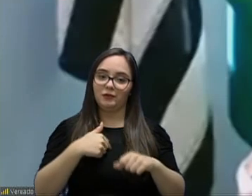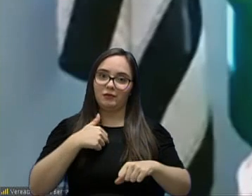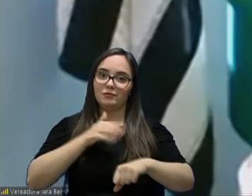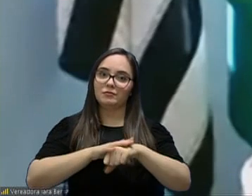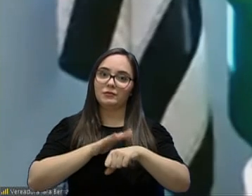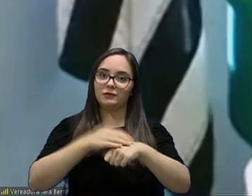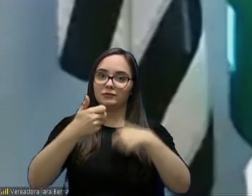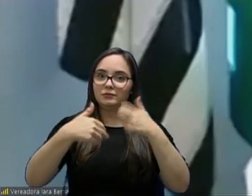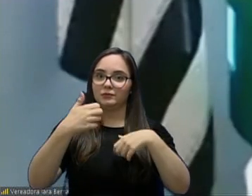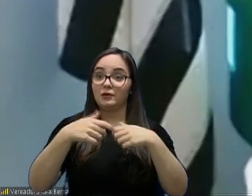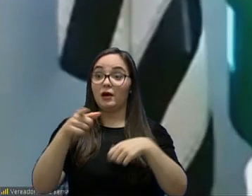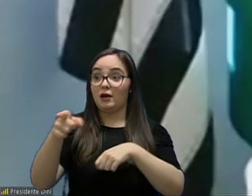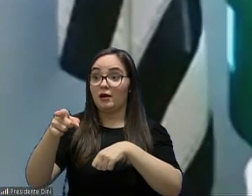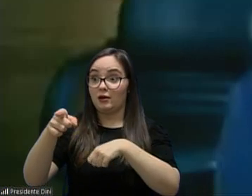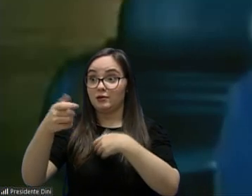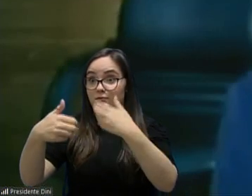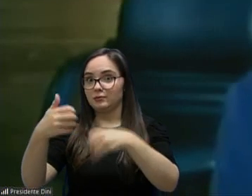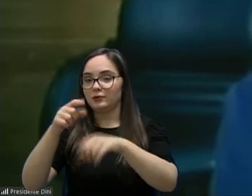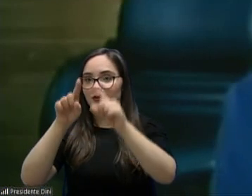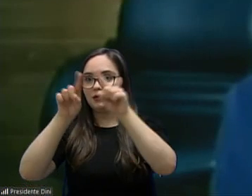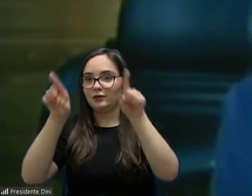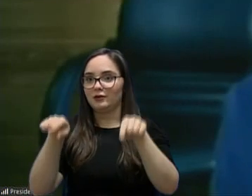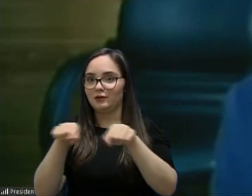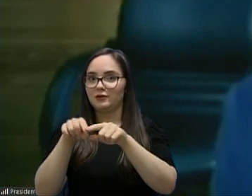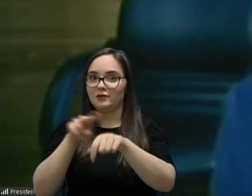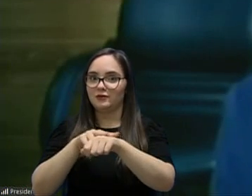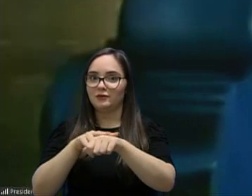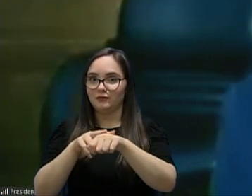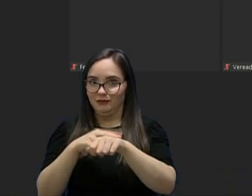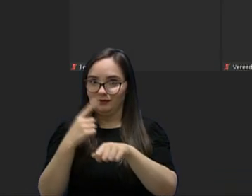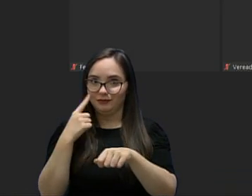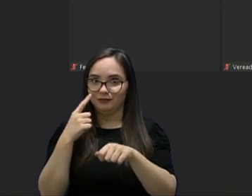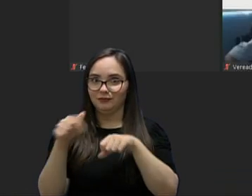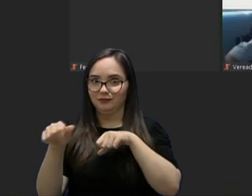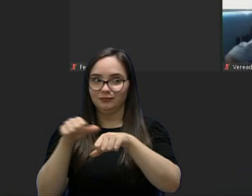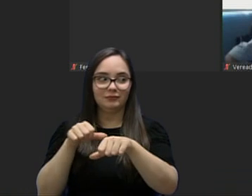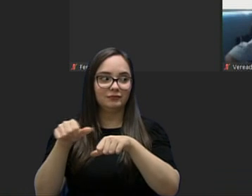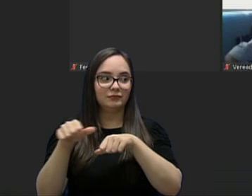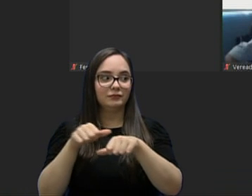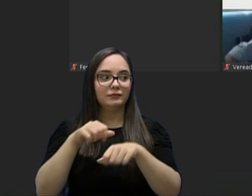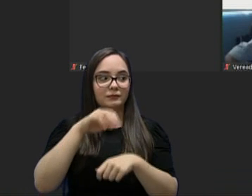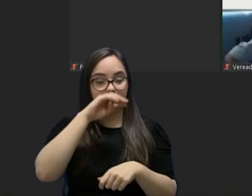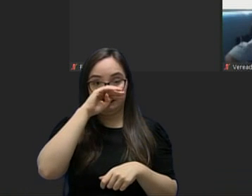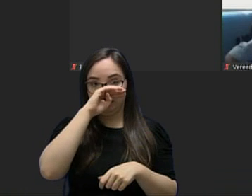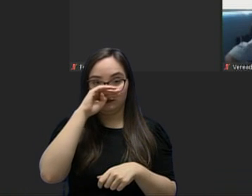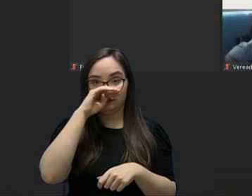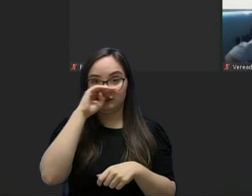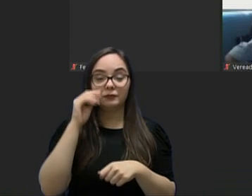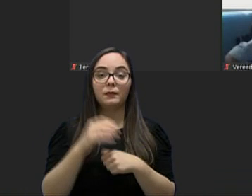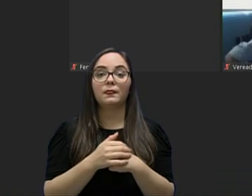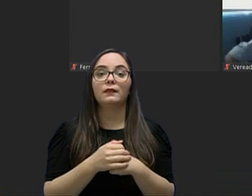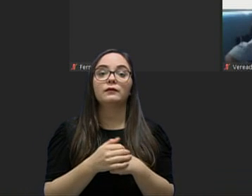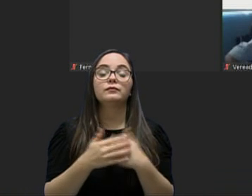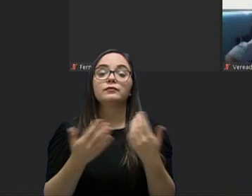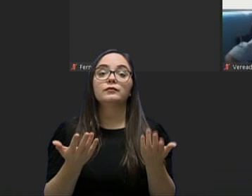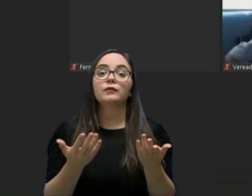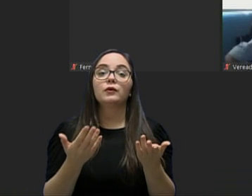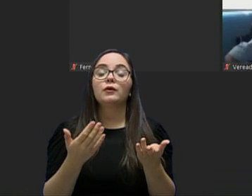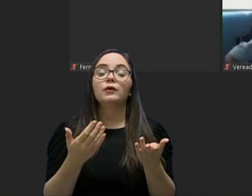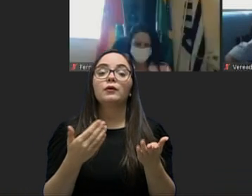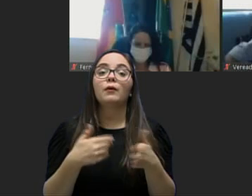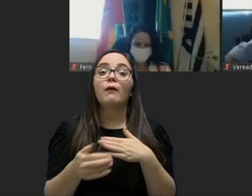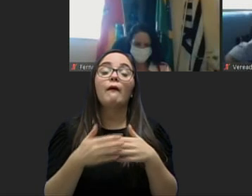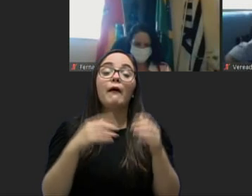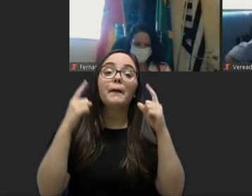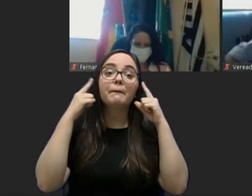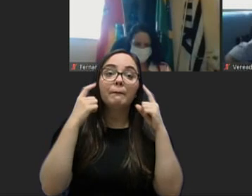lá, agora se a senhora falar, foi para a senhora, tá vendo? Sim. Então, qualquer barulho